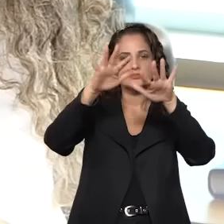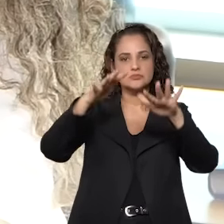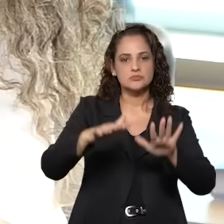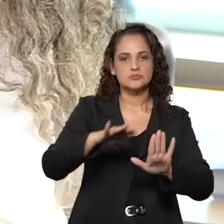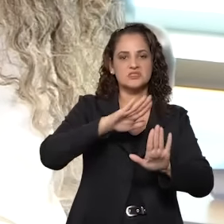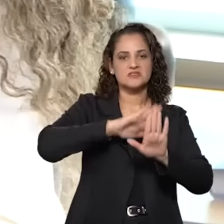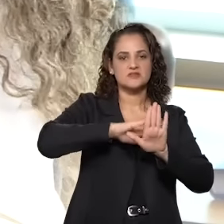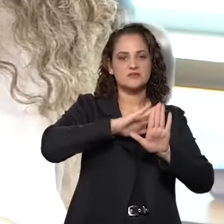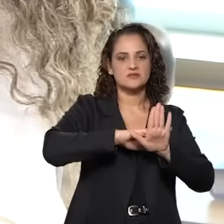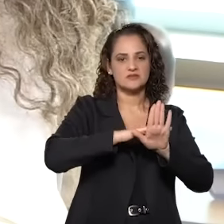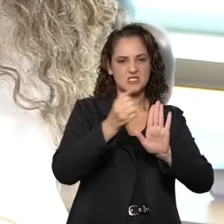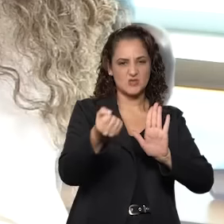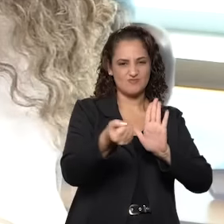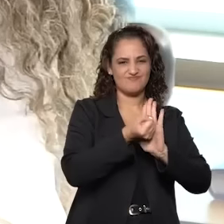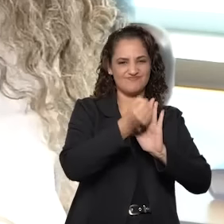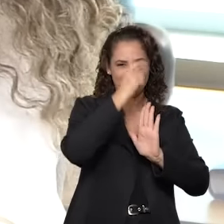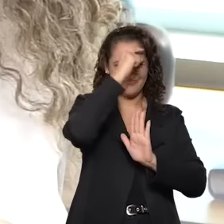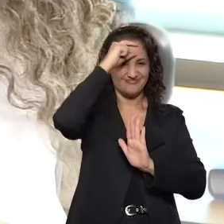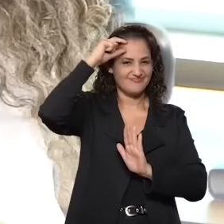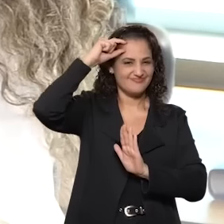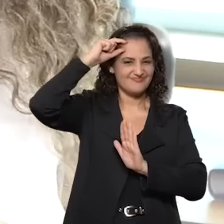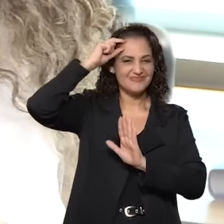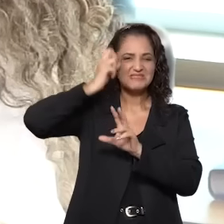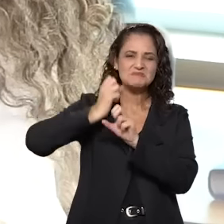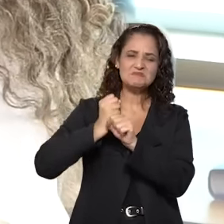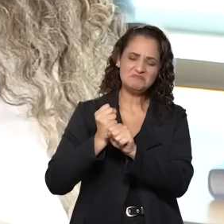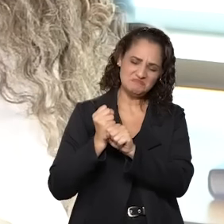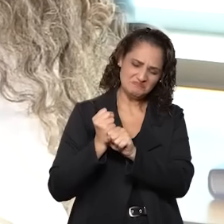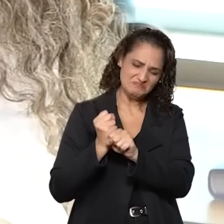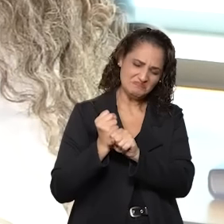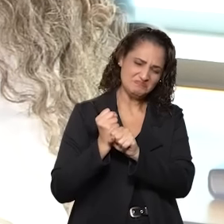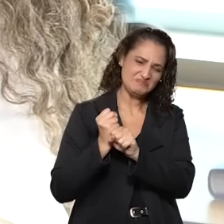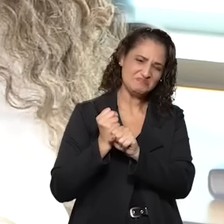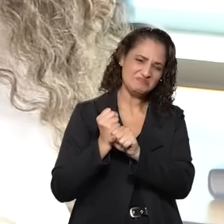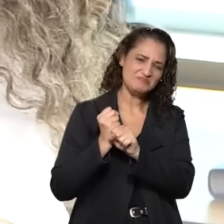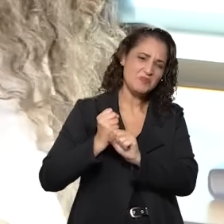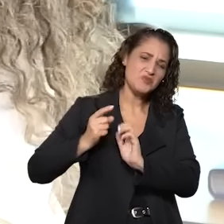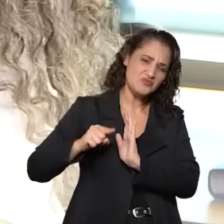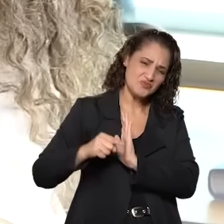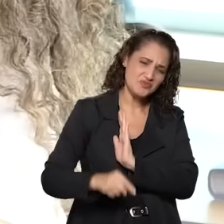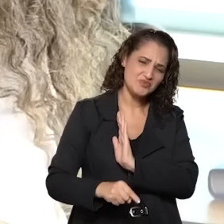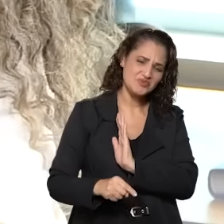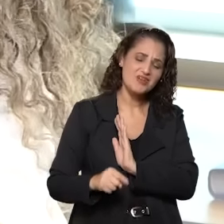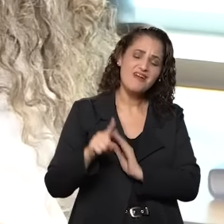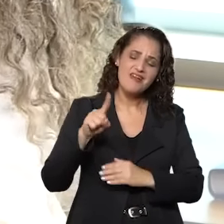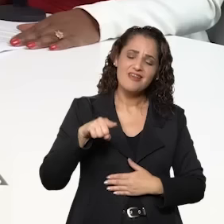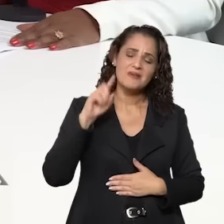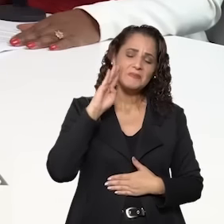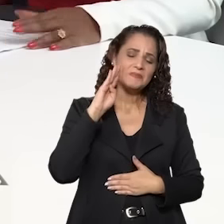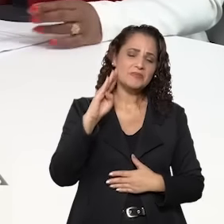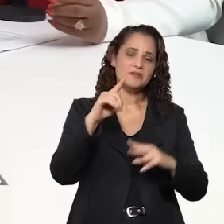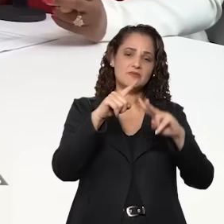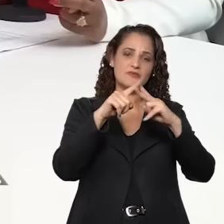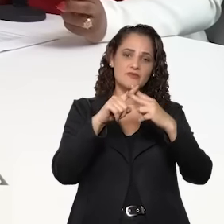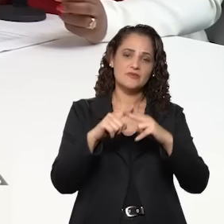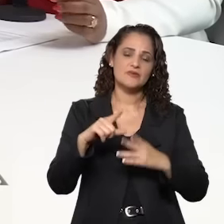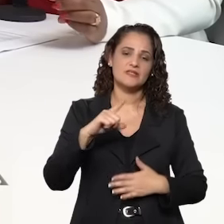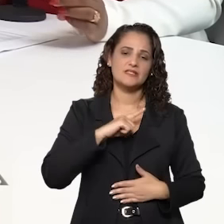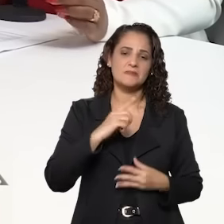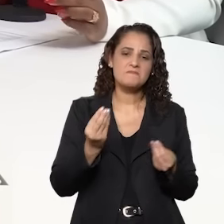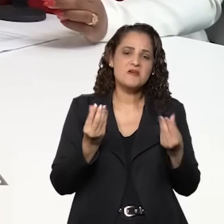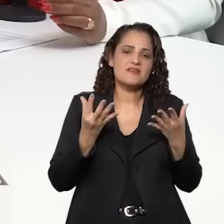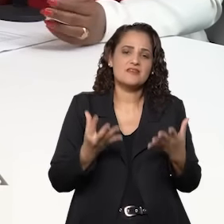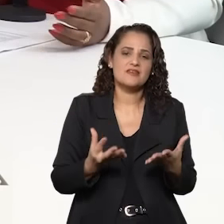isso que acho que essa é a principal ferramenta que a gente tem para começar a mudar esse jogo e